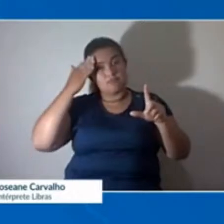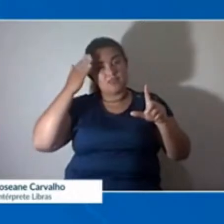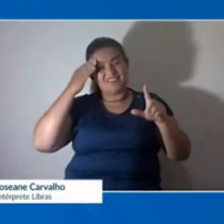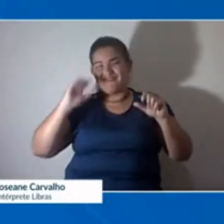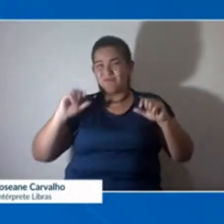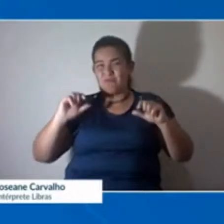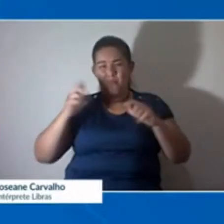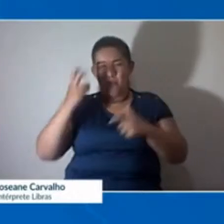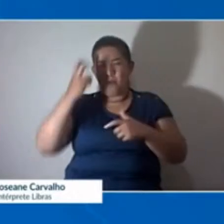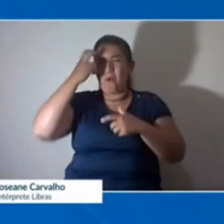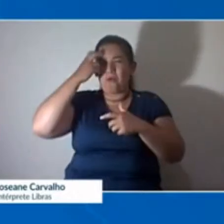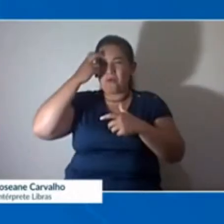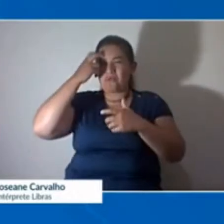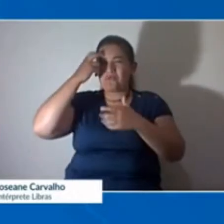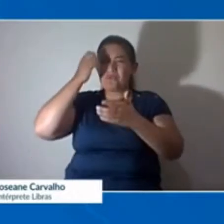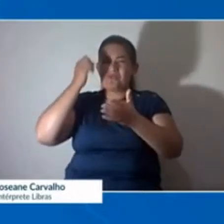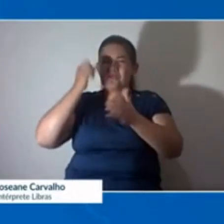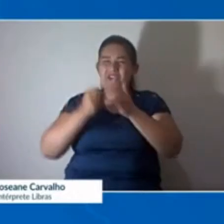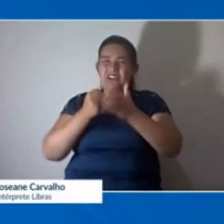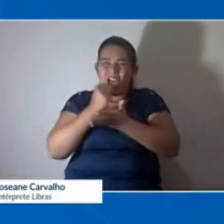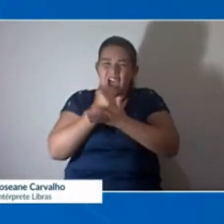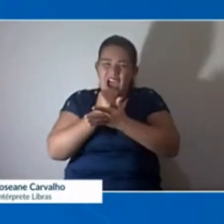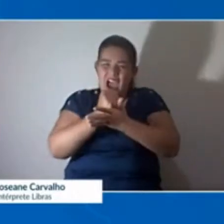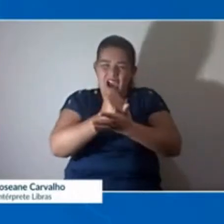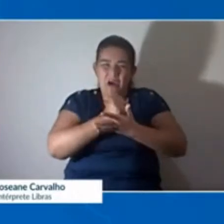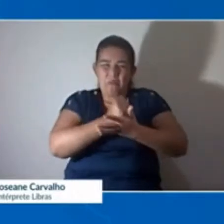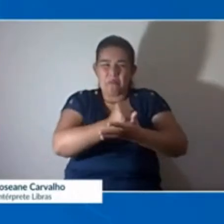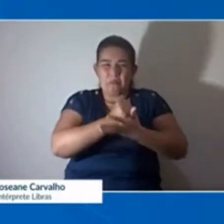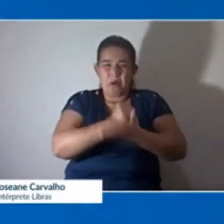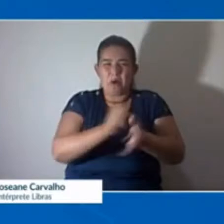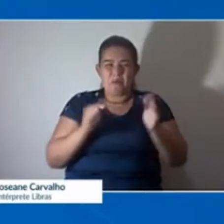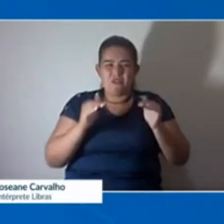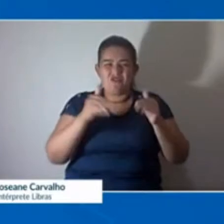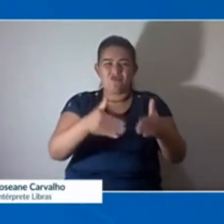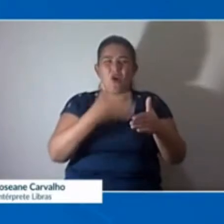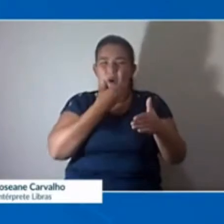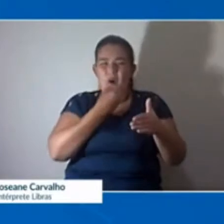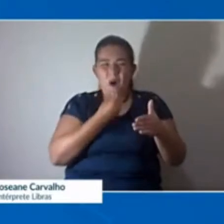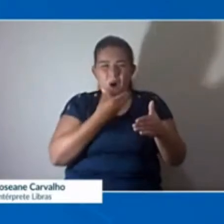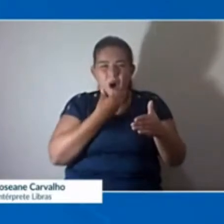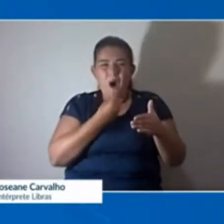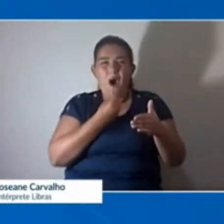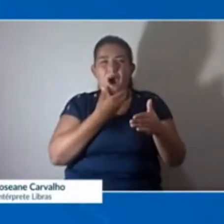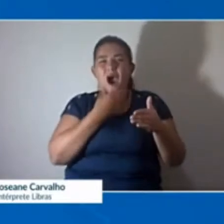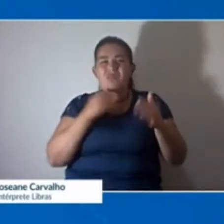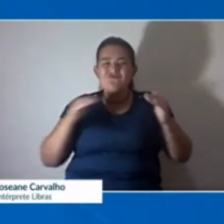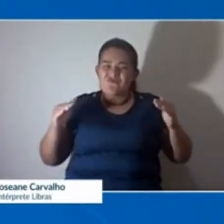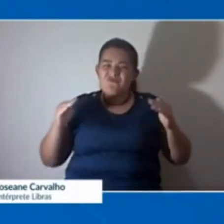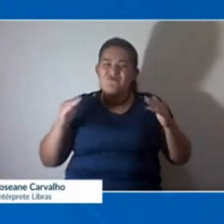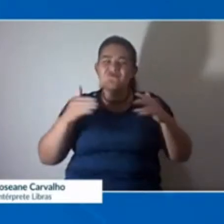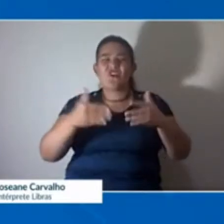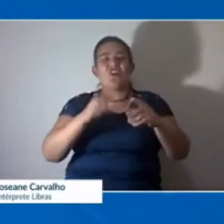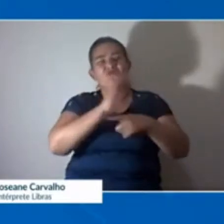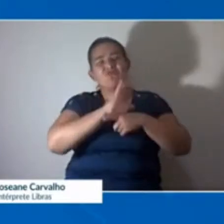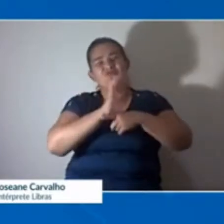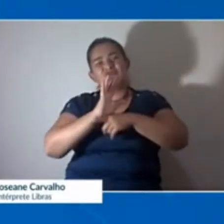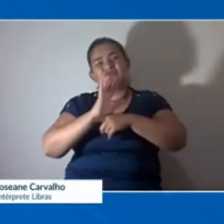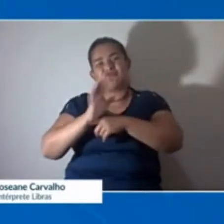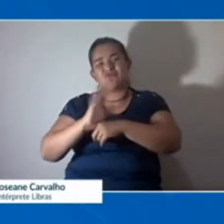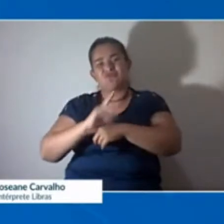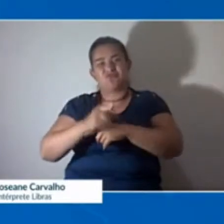de dominação masculina. Então, muito centrada nesses filmes com